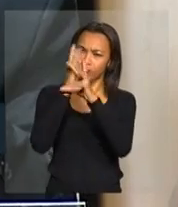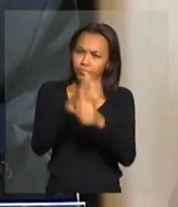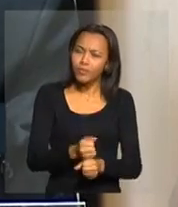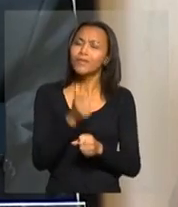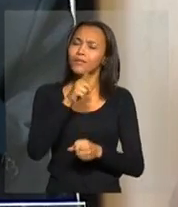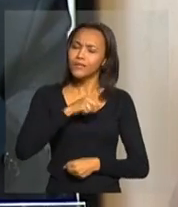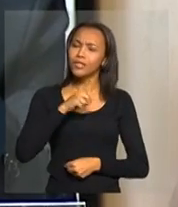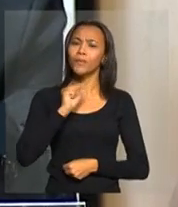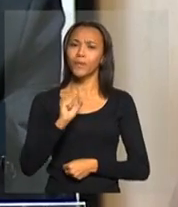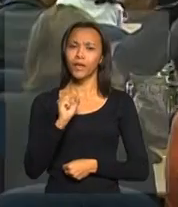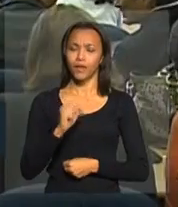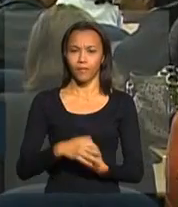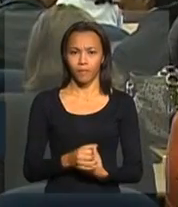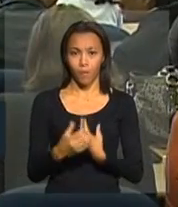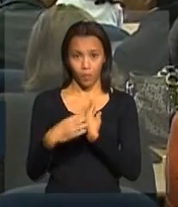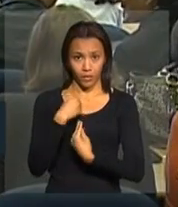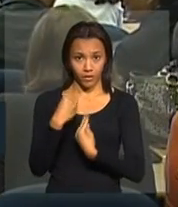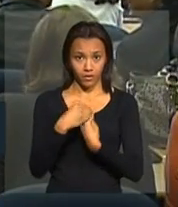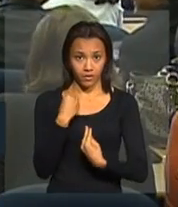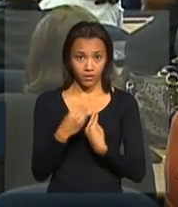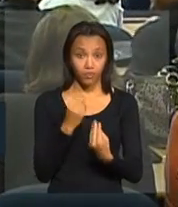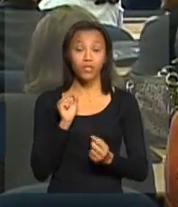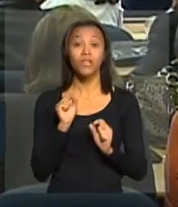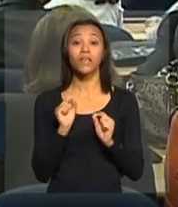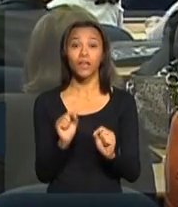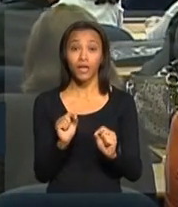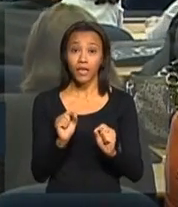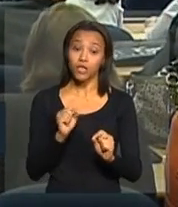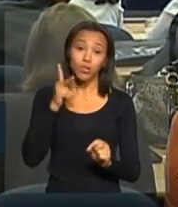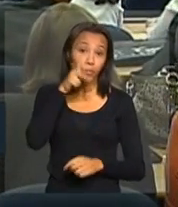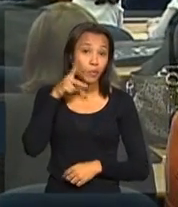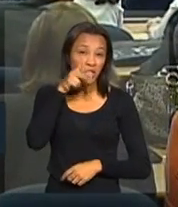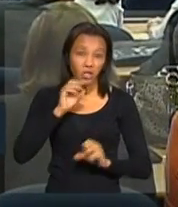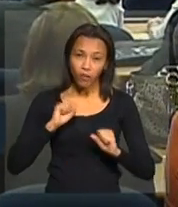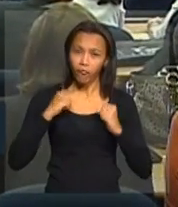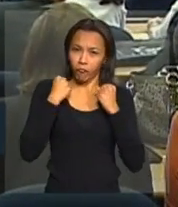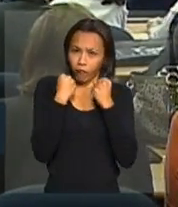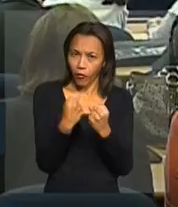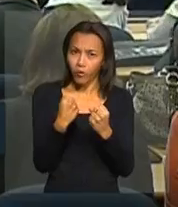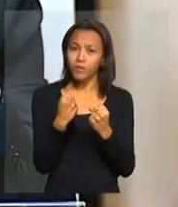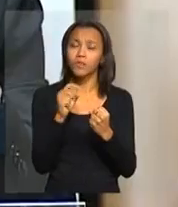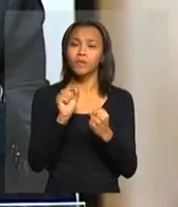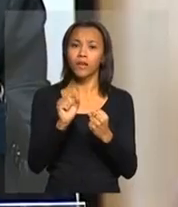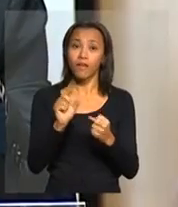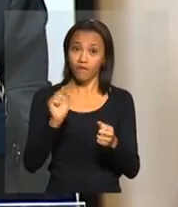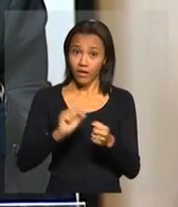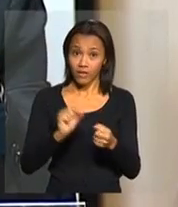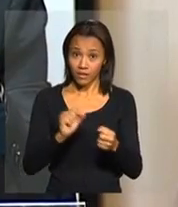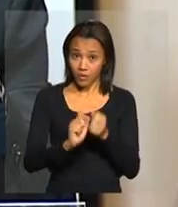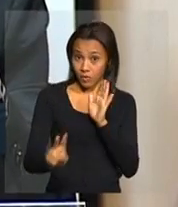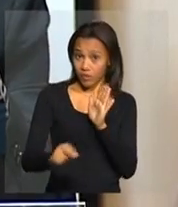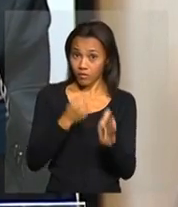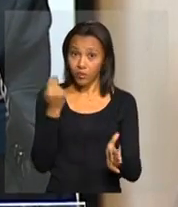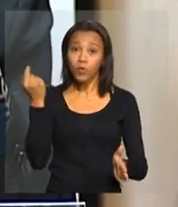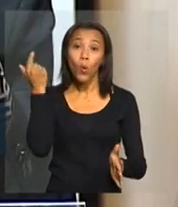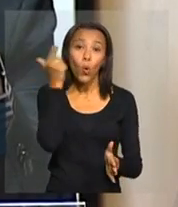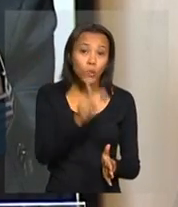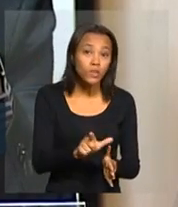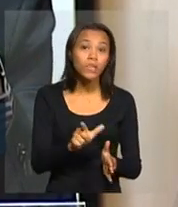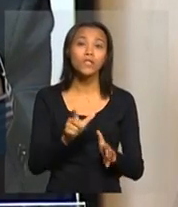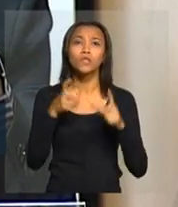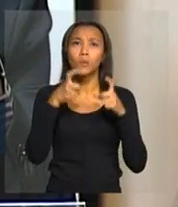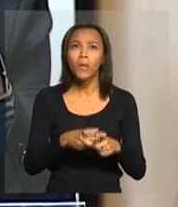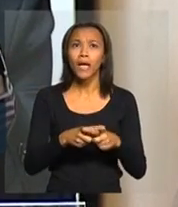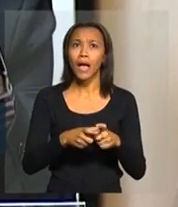orientação e uma orientação de política muito forte, que era tentar fazer com que o transplante atingisse regiões